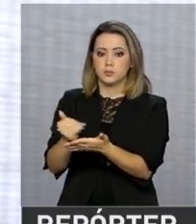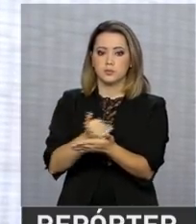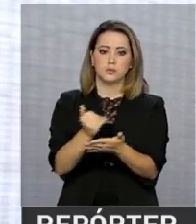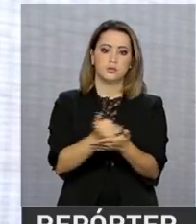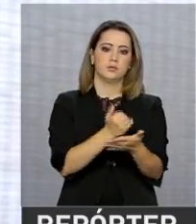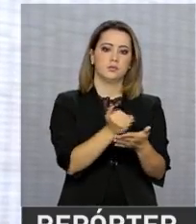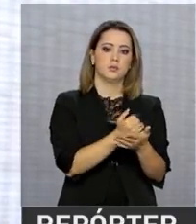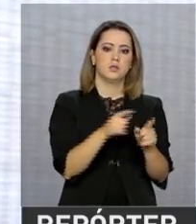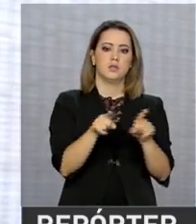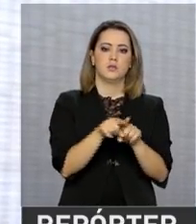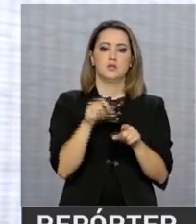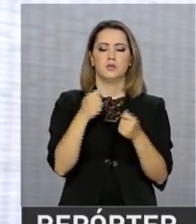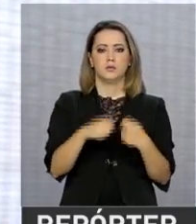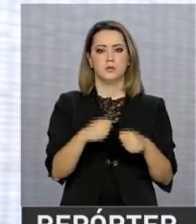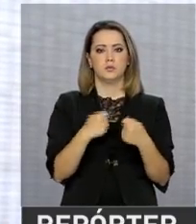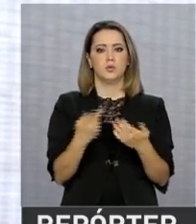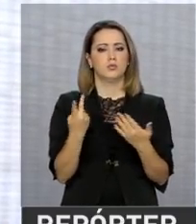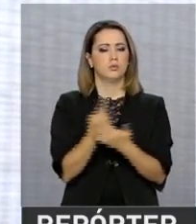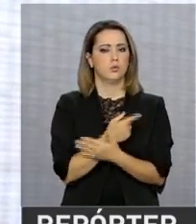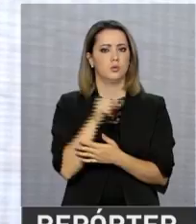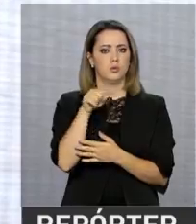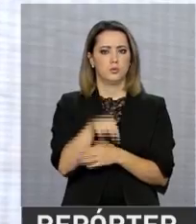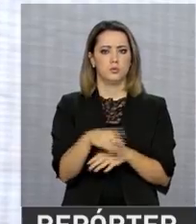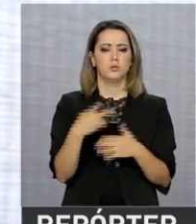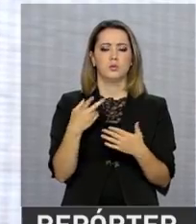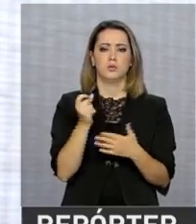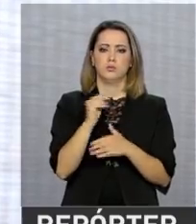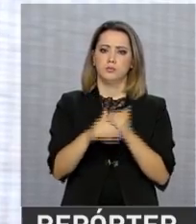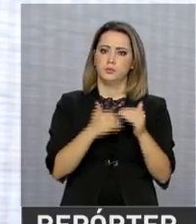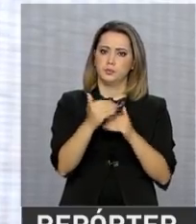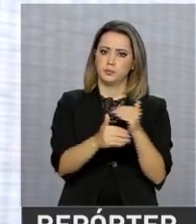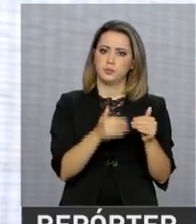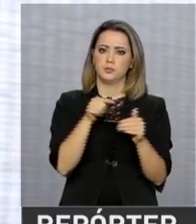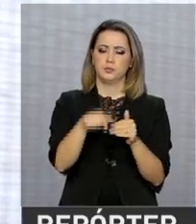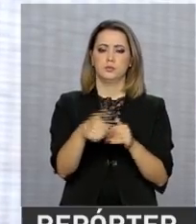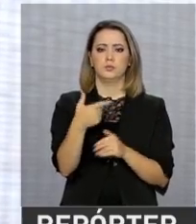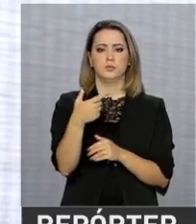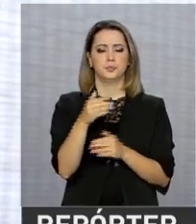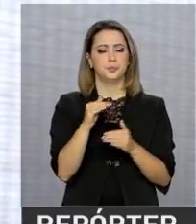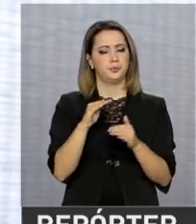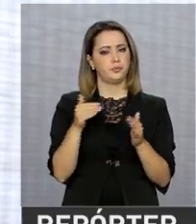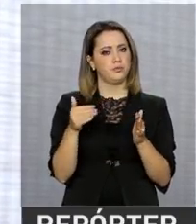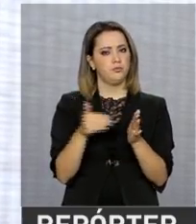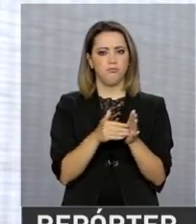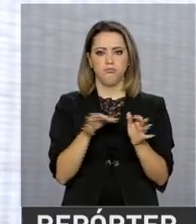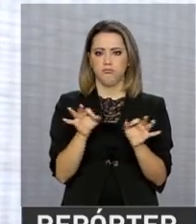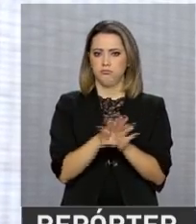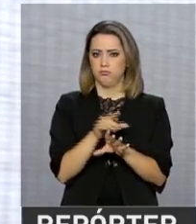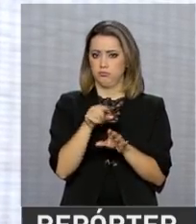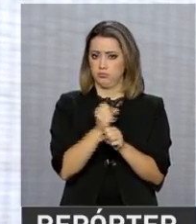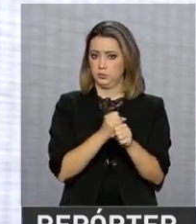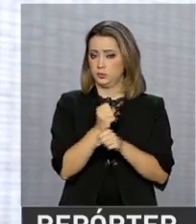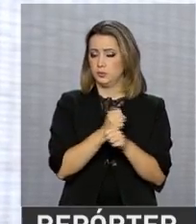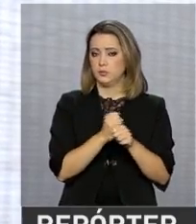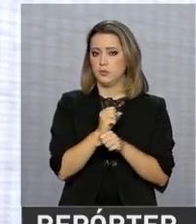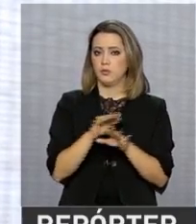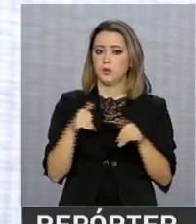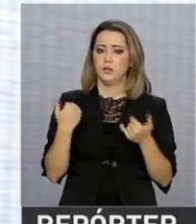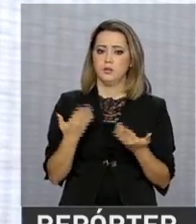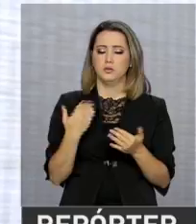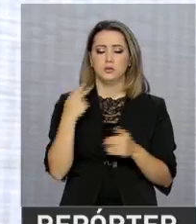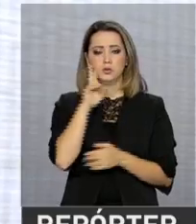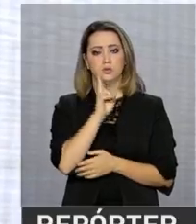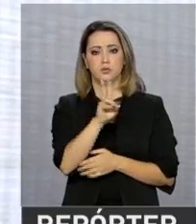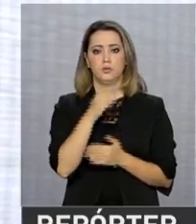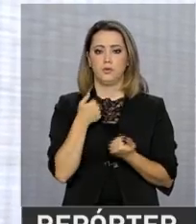extraordinárias que também devem ocorrer, acontecer ao longo de do restante de 2017. Então, Leandro, a gente